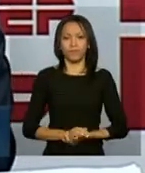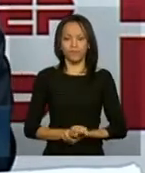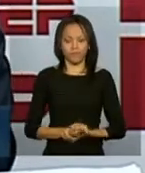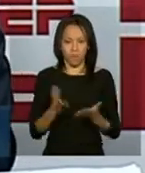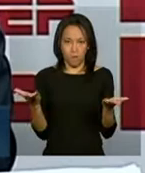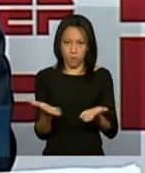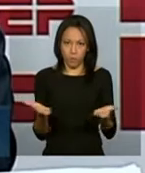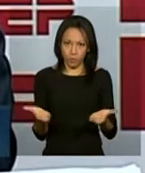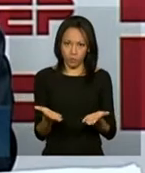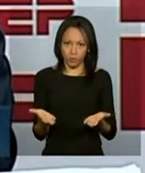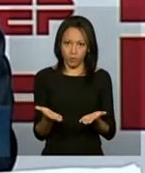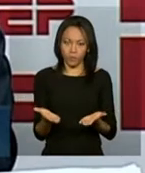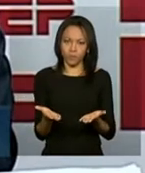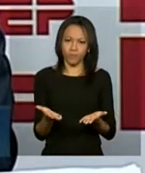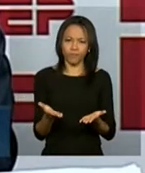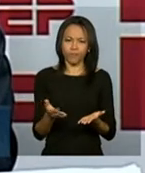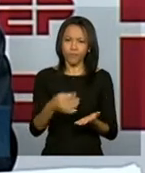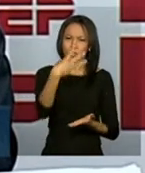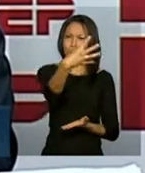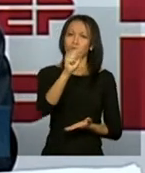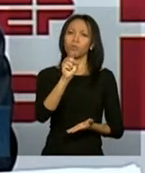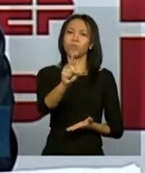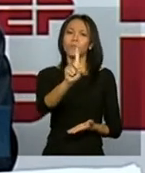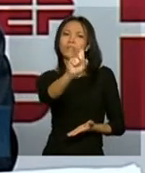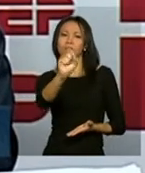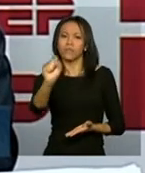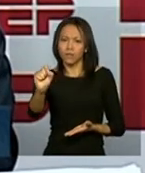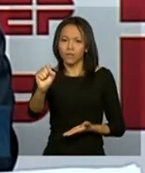Agora, em torno de 4.100